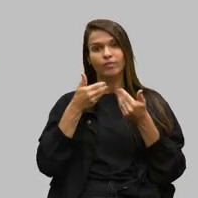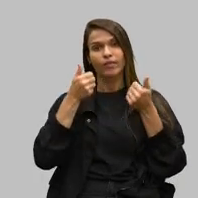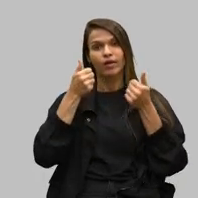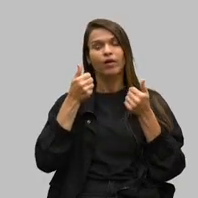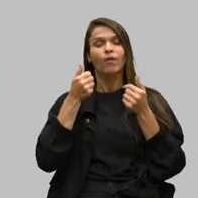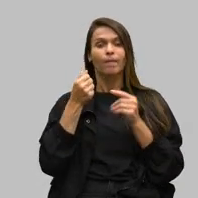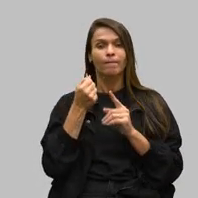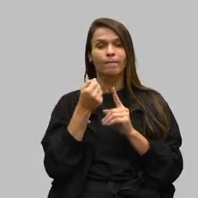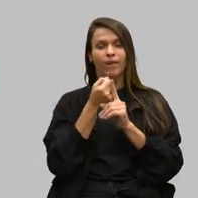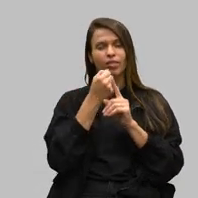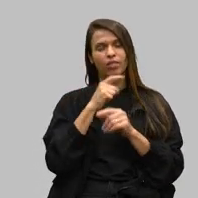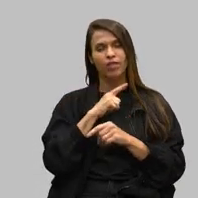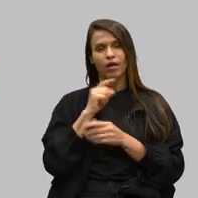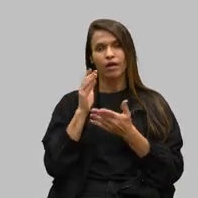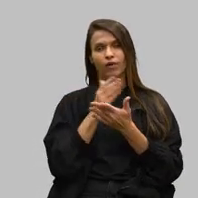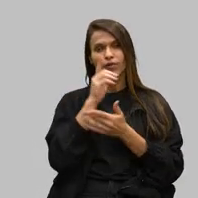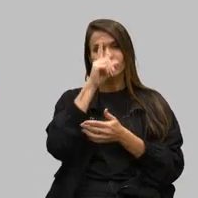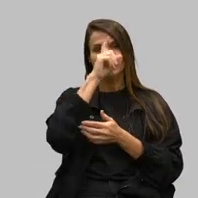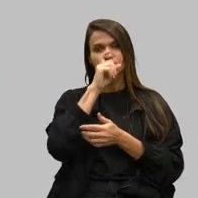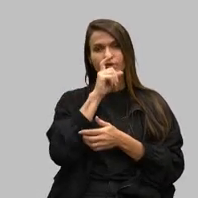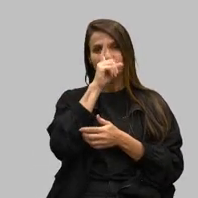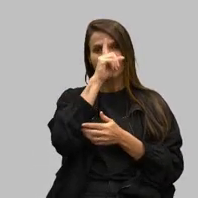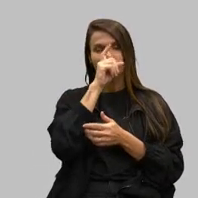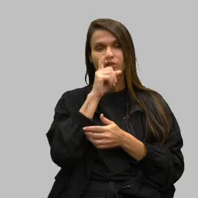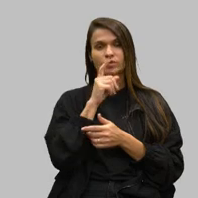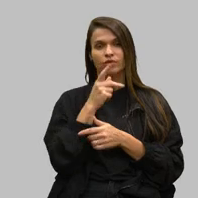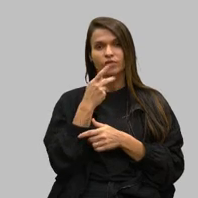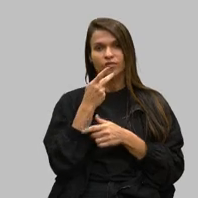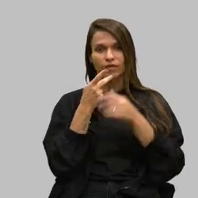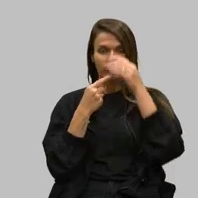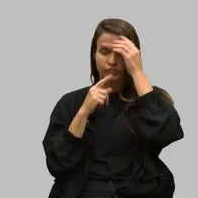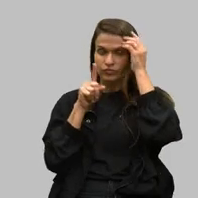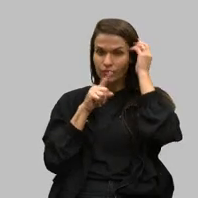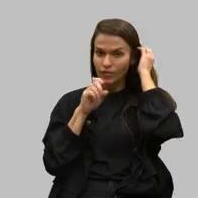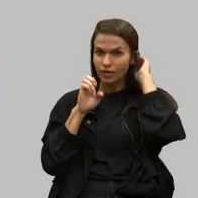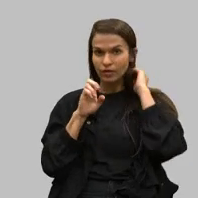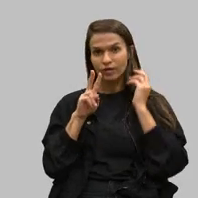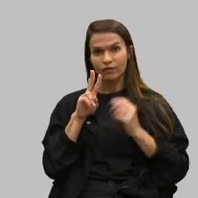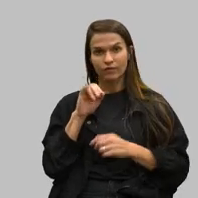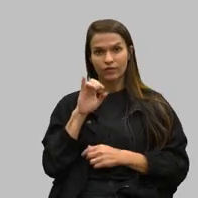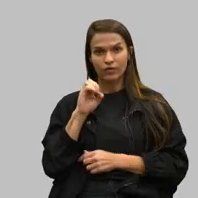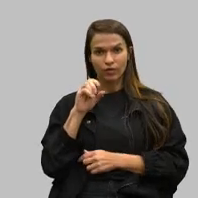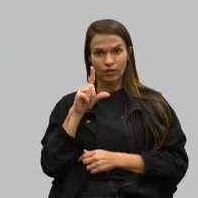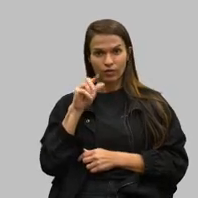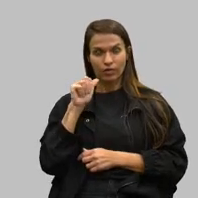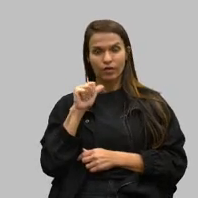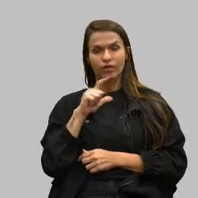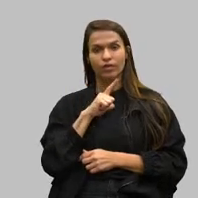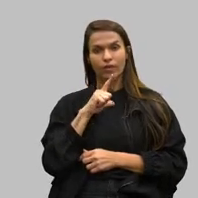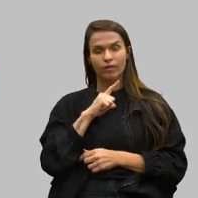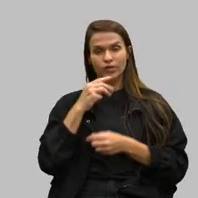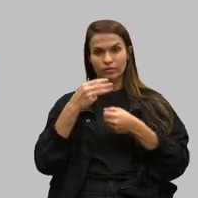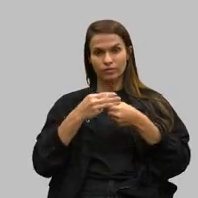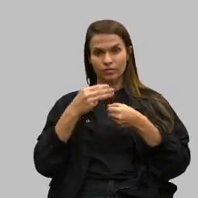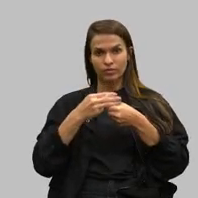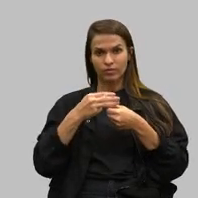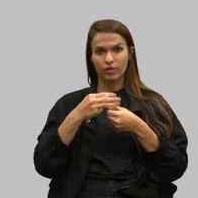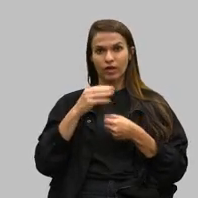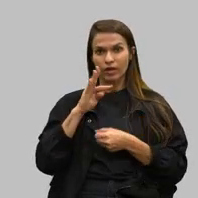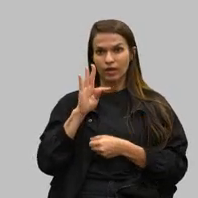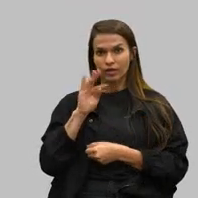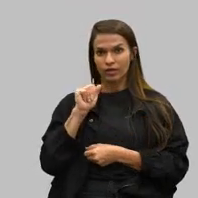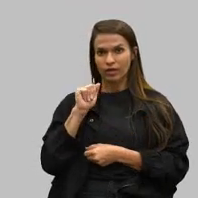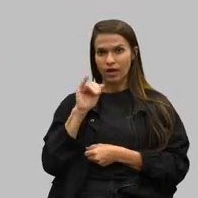tecnológico, tem hospitais, eu vou falar, está até o Zela Viola aqui, Zela Viola, nós temos o município de Tabirinha,